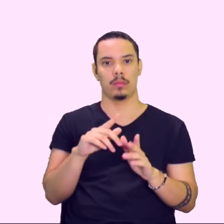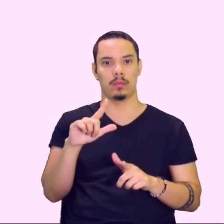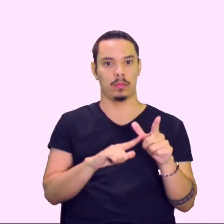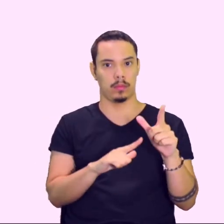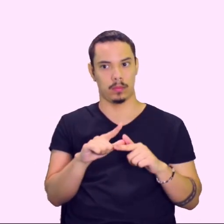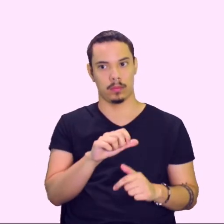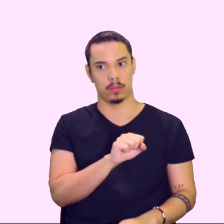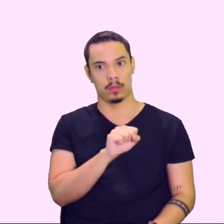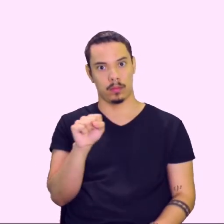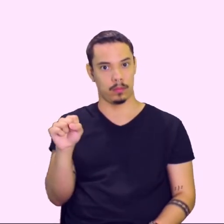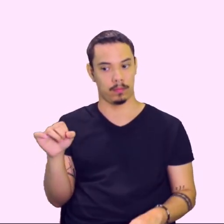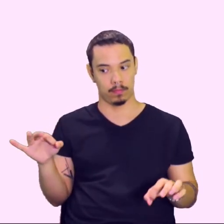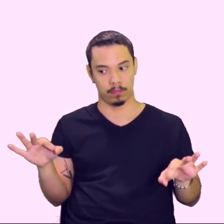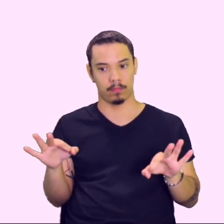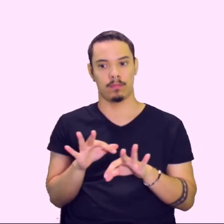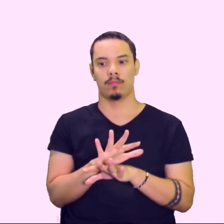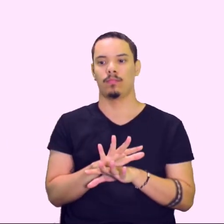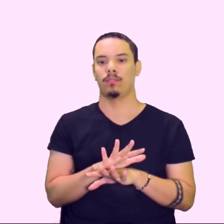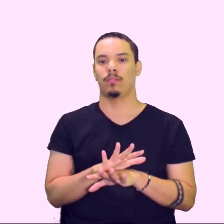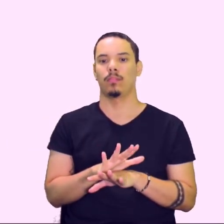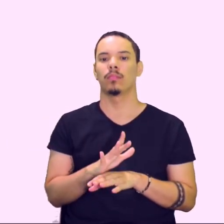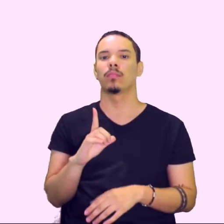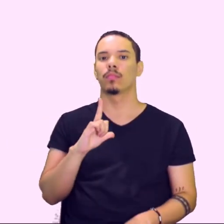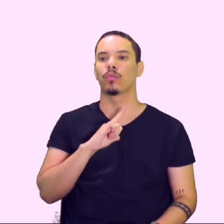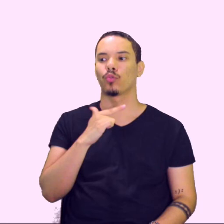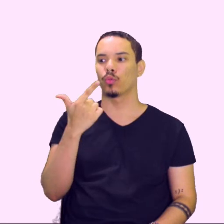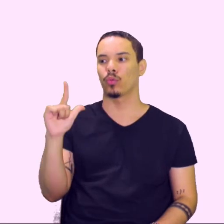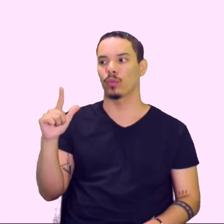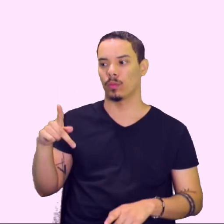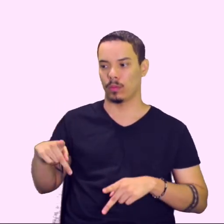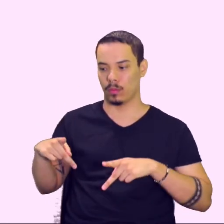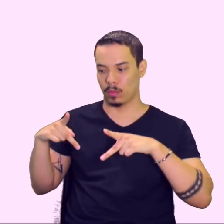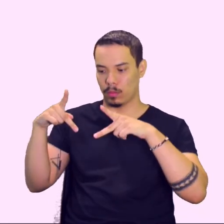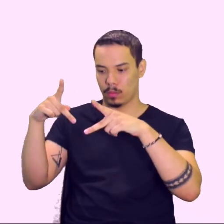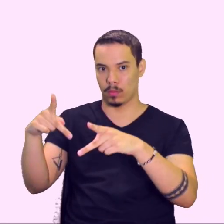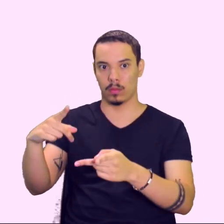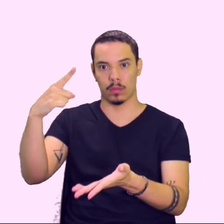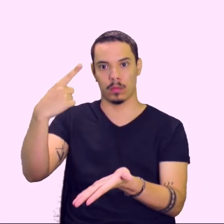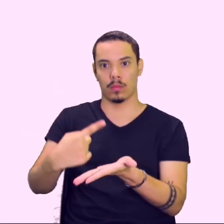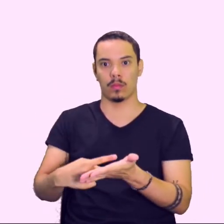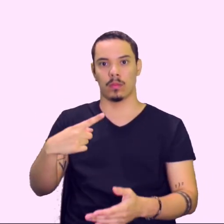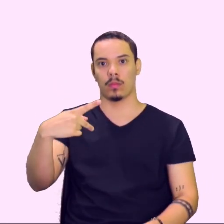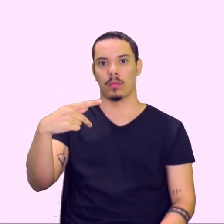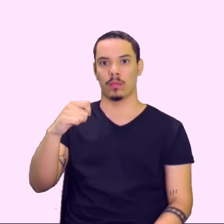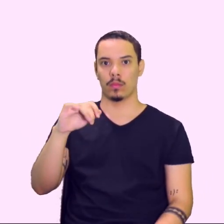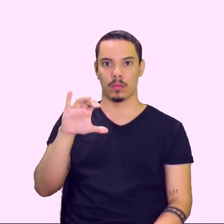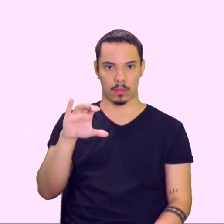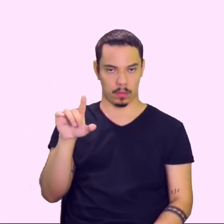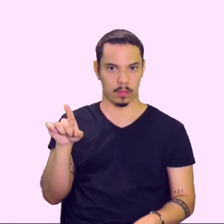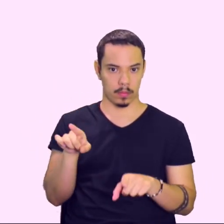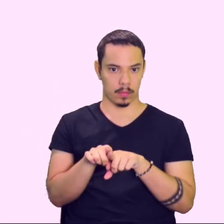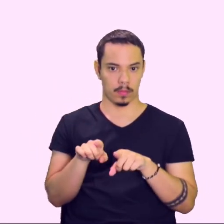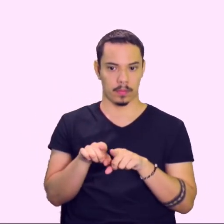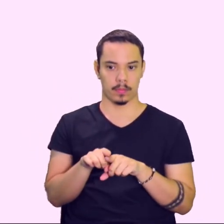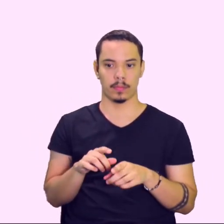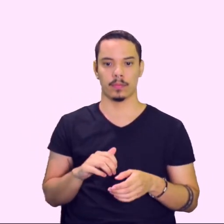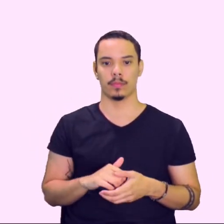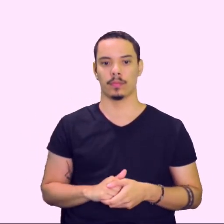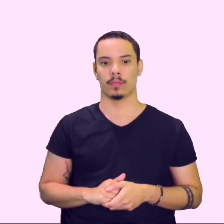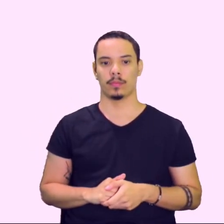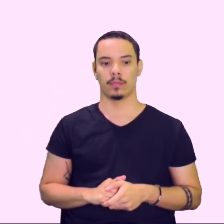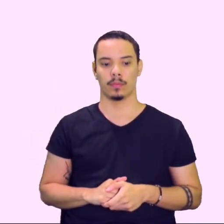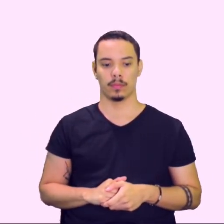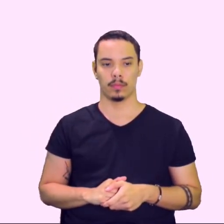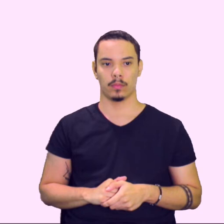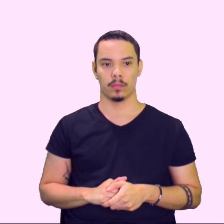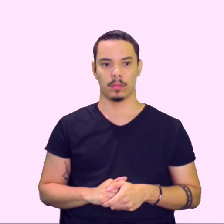Também, aqui em Porto Velho também a gente tem outra ponte, que é fruto do PAC. Vamos ligar ao Amazonas, né? Ao